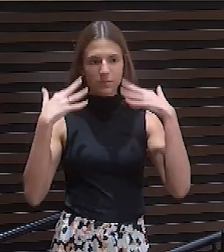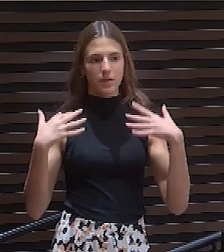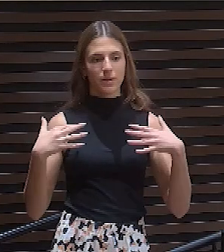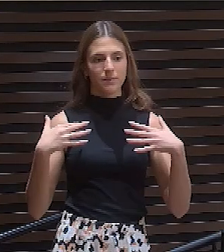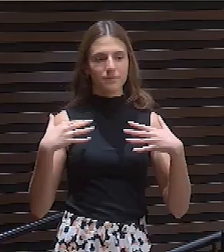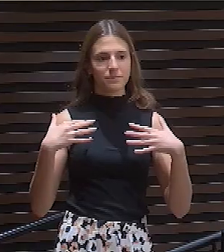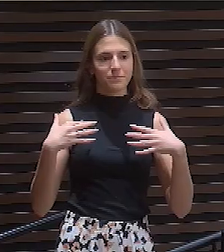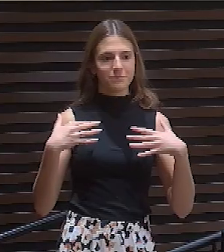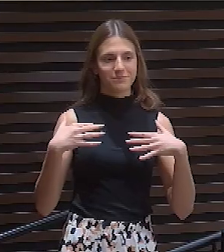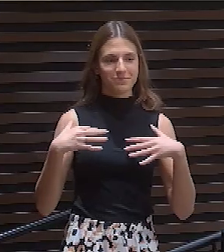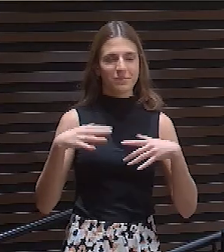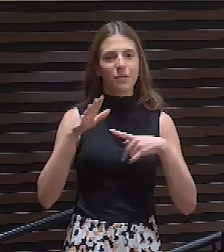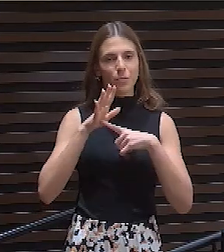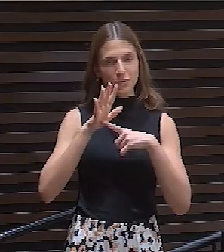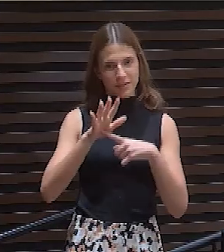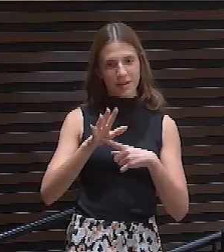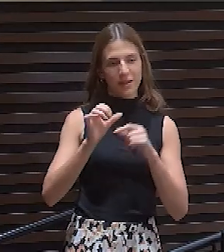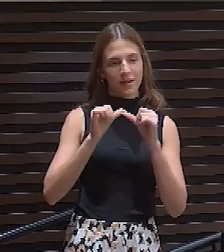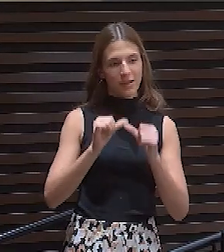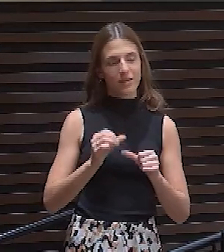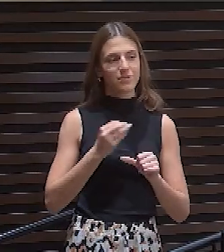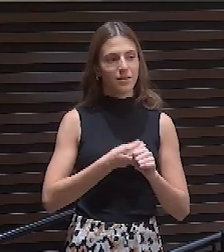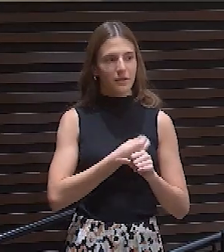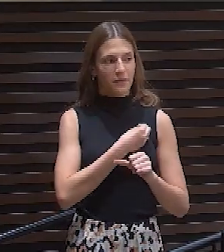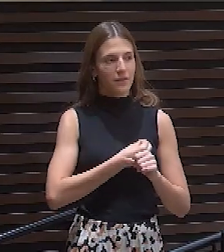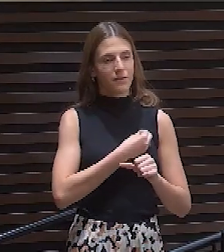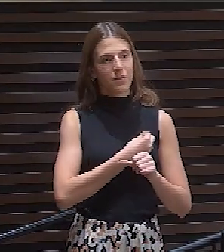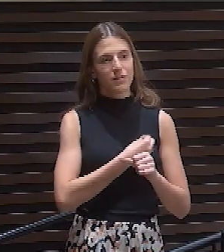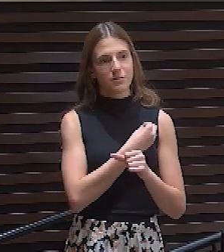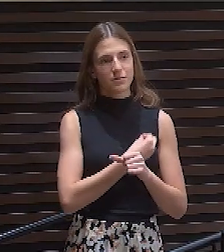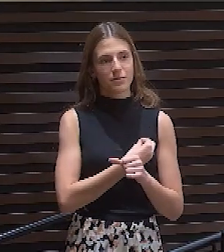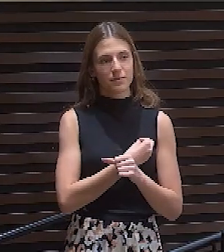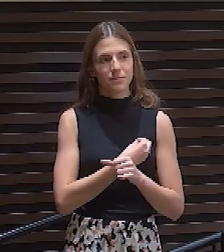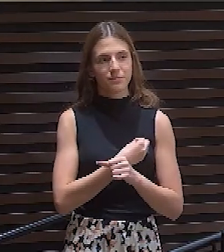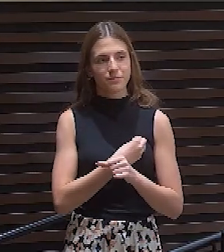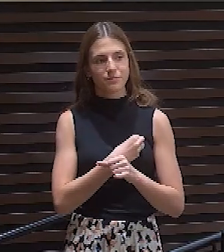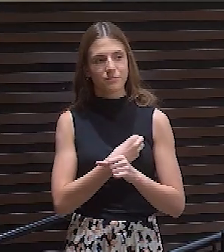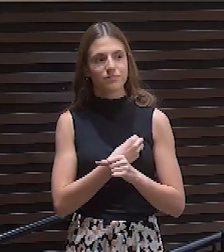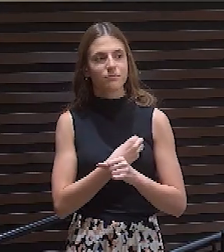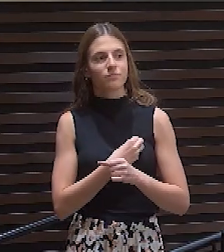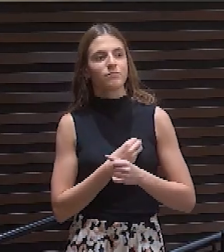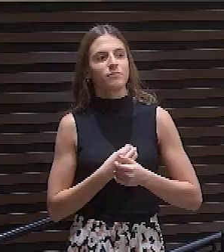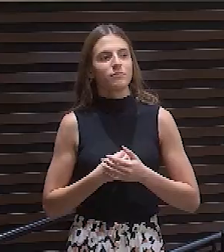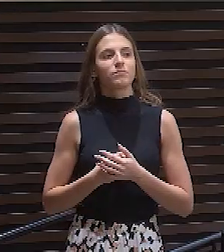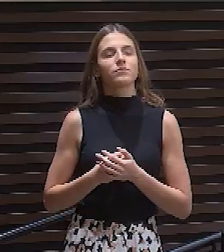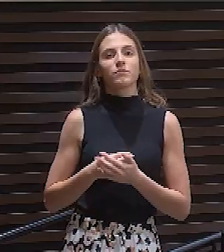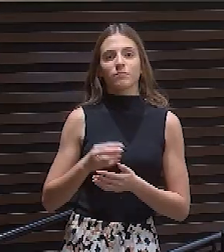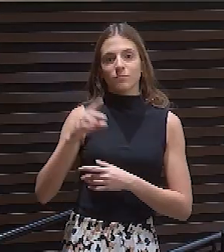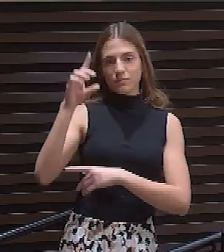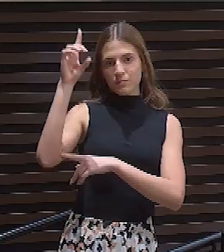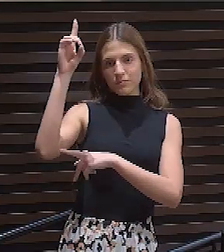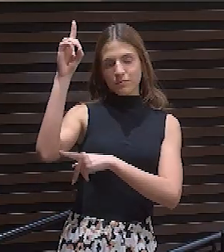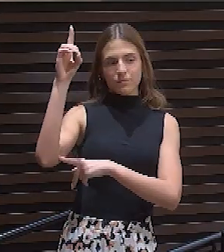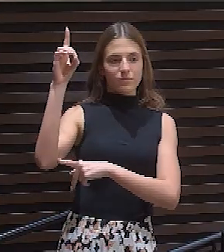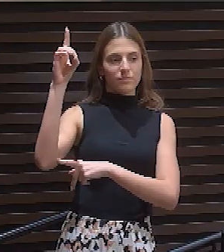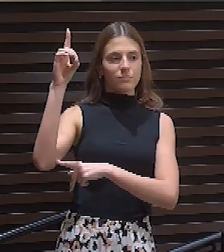essa vivência com o chefe do exército celestial,